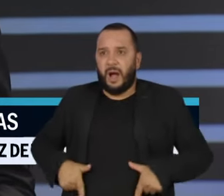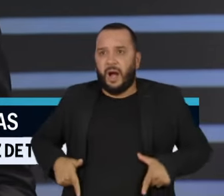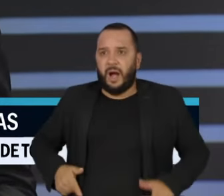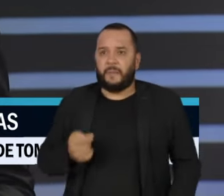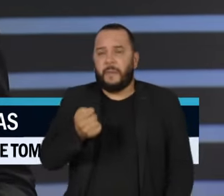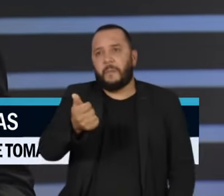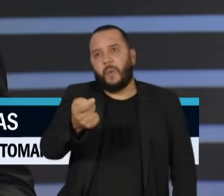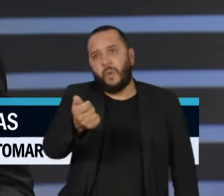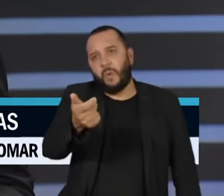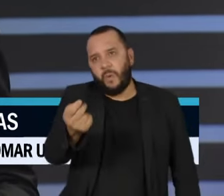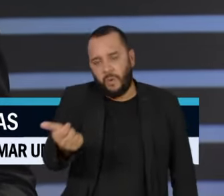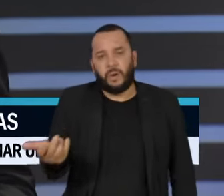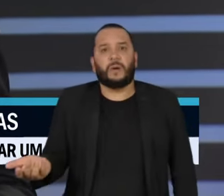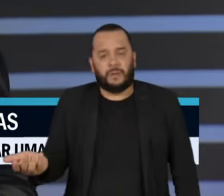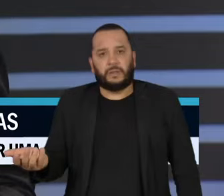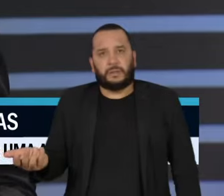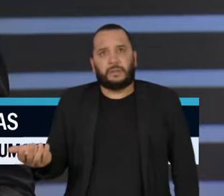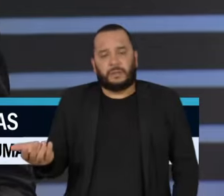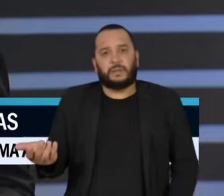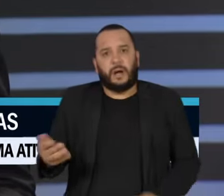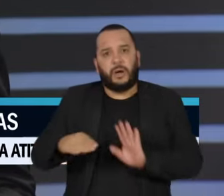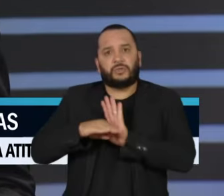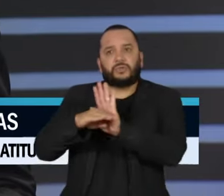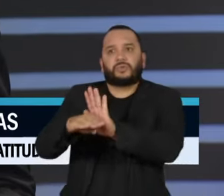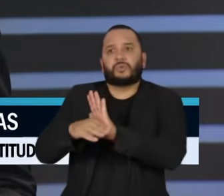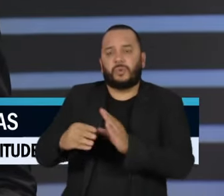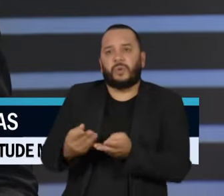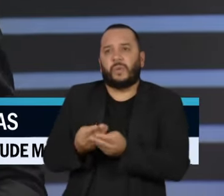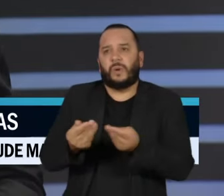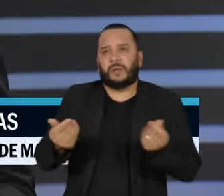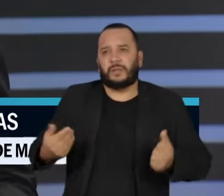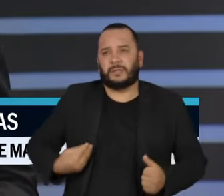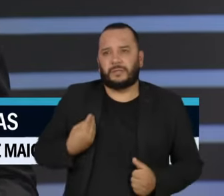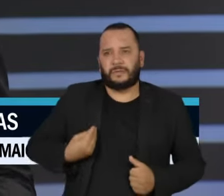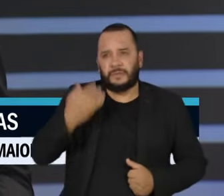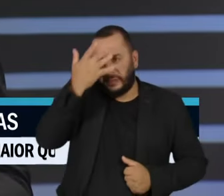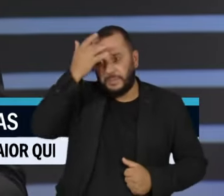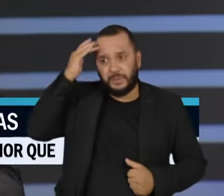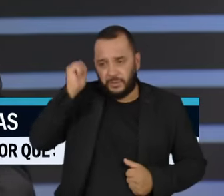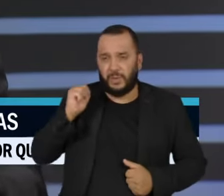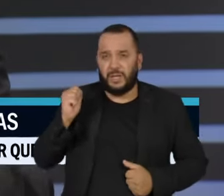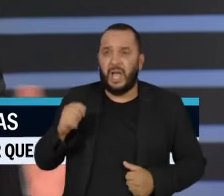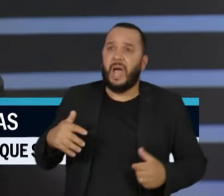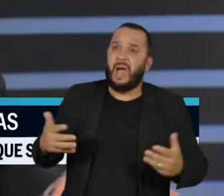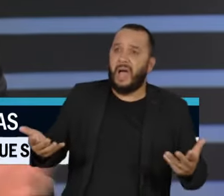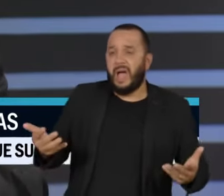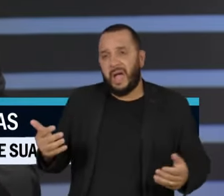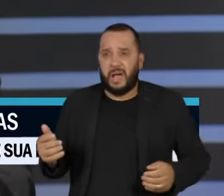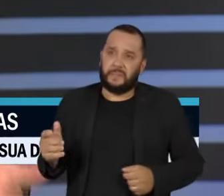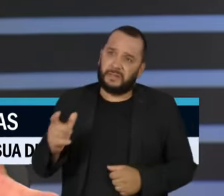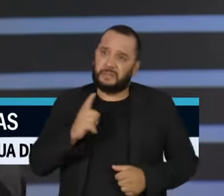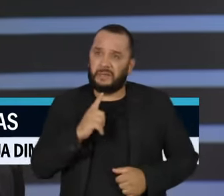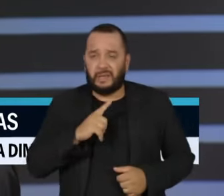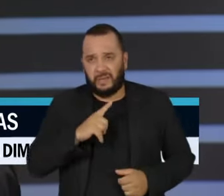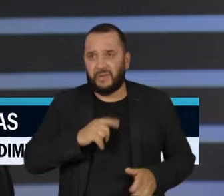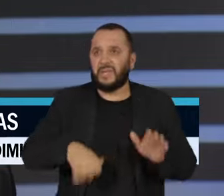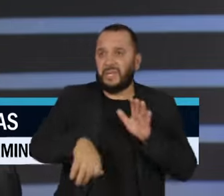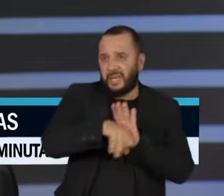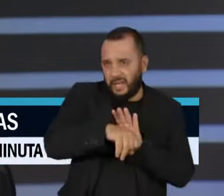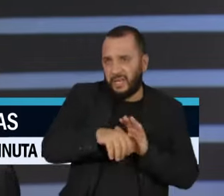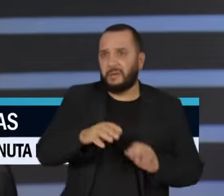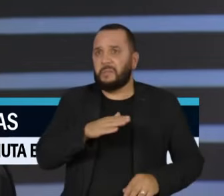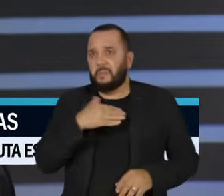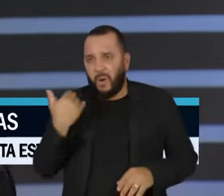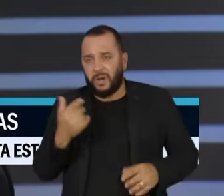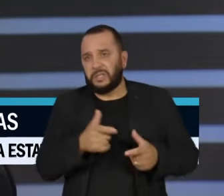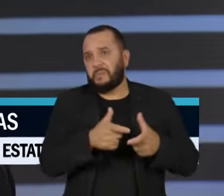gerou e ajudou no impacto, né, da qualidade de vida da população. Né? Muita gente fala assim, mas teve pico de aumento de mortes aqui. Sim, mas não